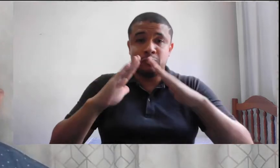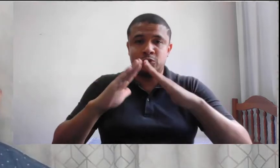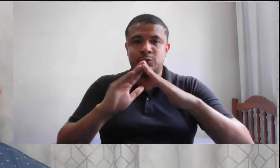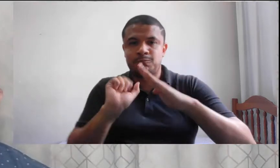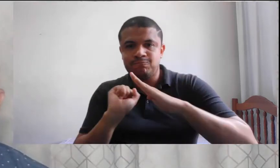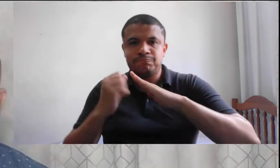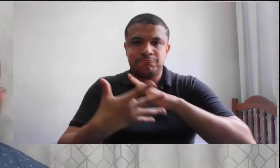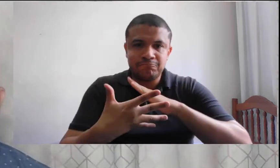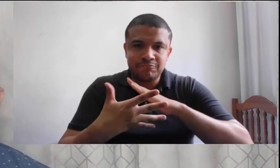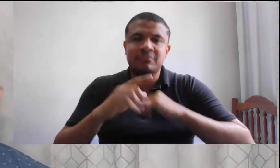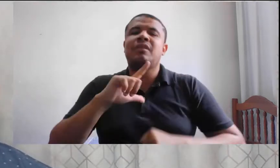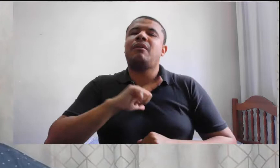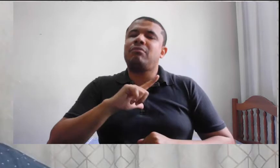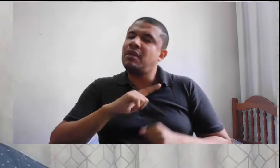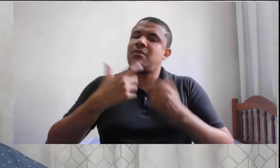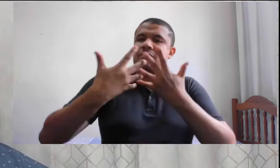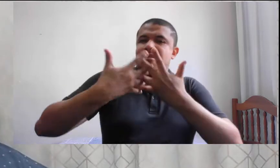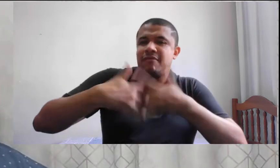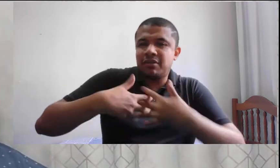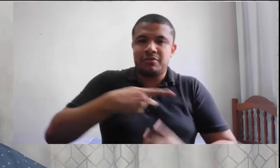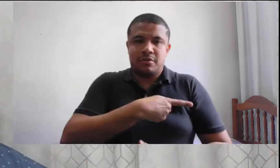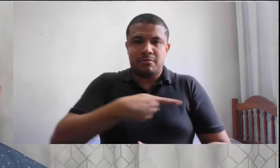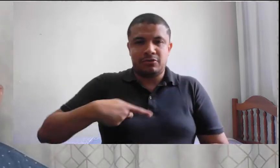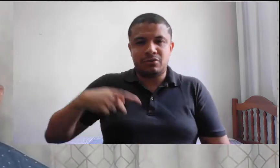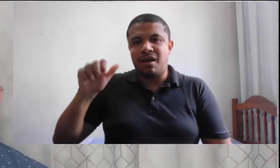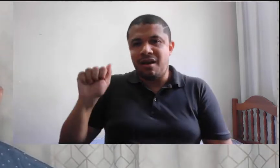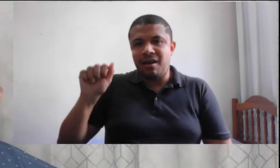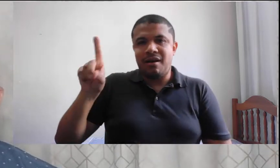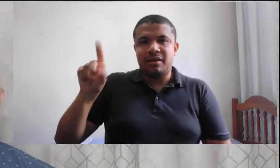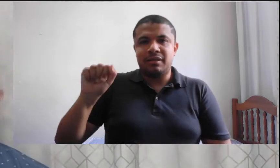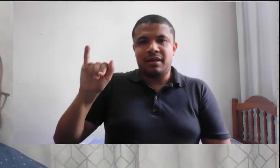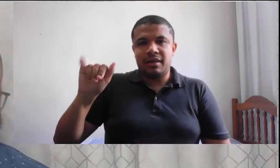pandemia, ouvindo aqui as grandes reflexões com o nosso pastor Adaías.